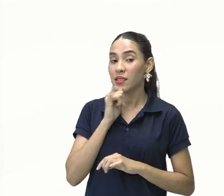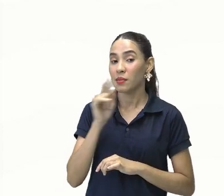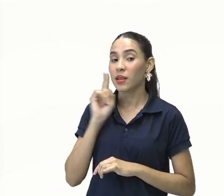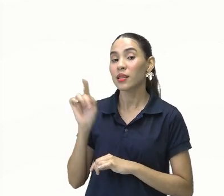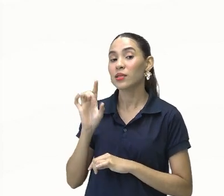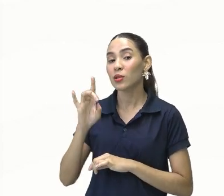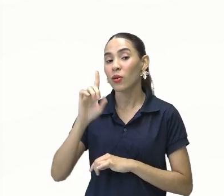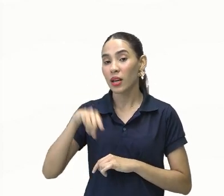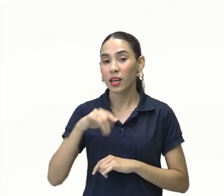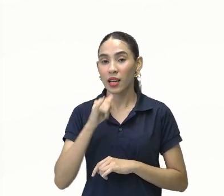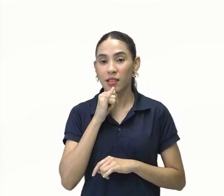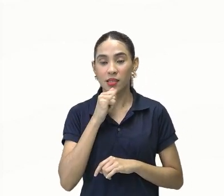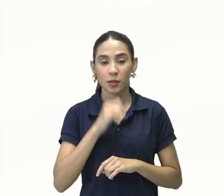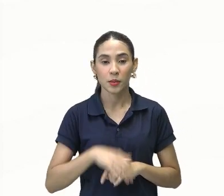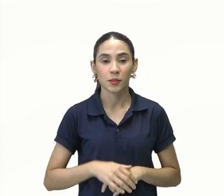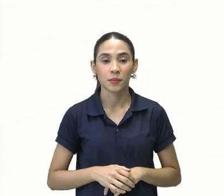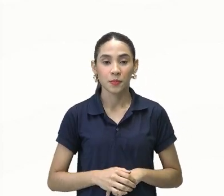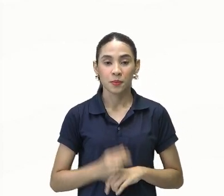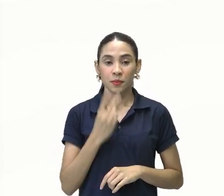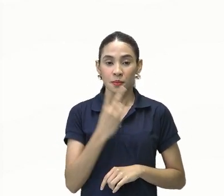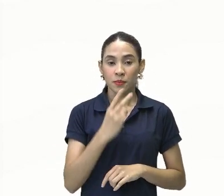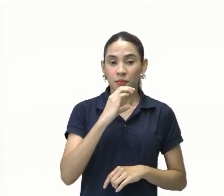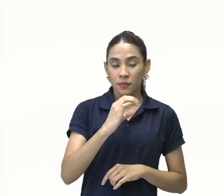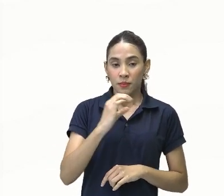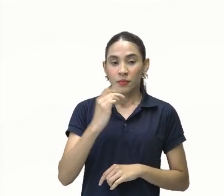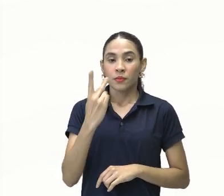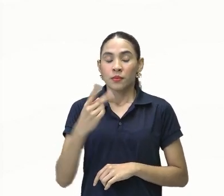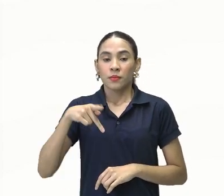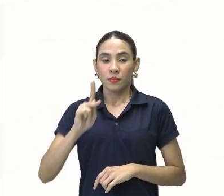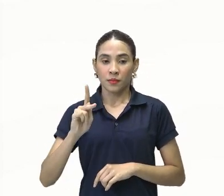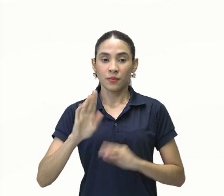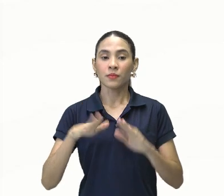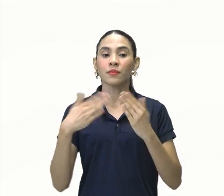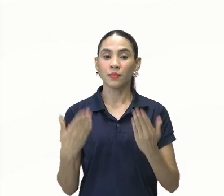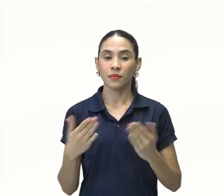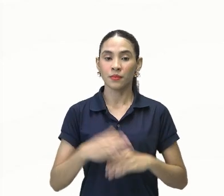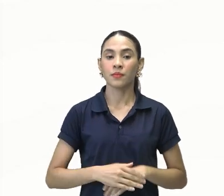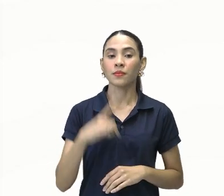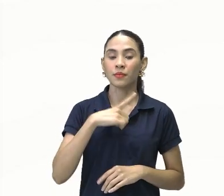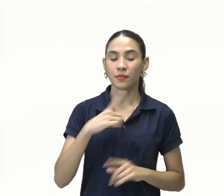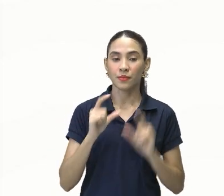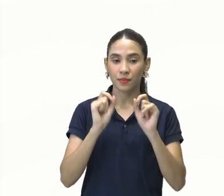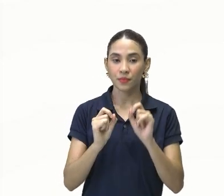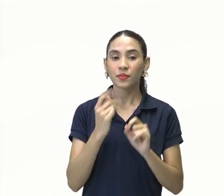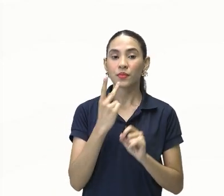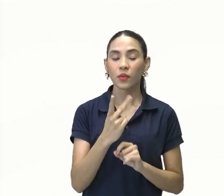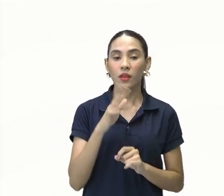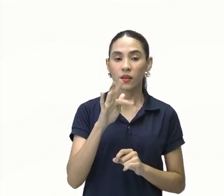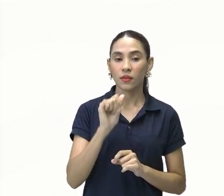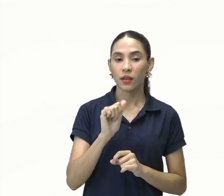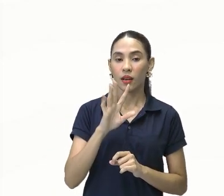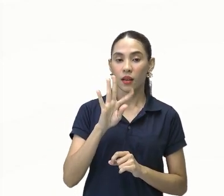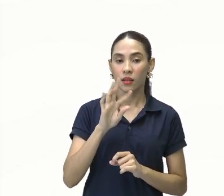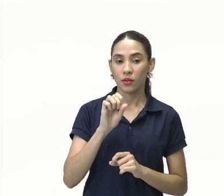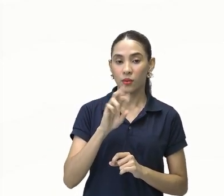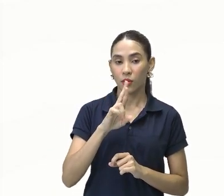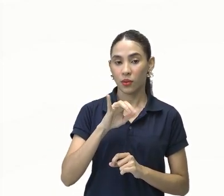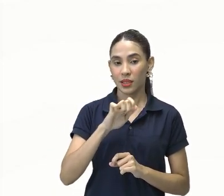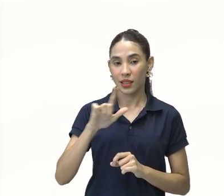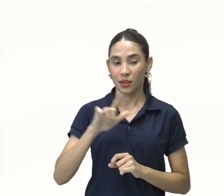só são, né, 2c e 2k, então eu tenho 2 fatorial vezes 2